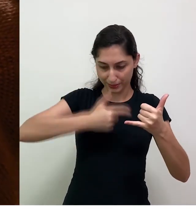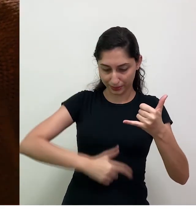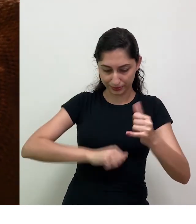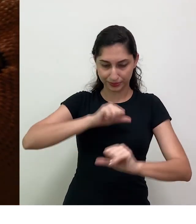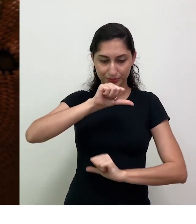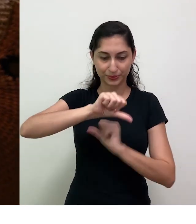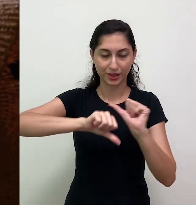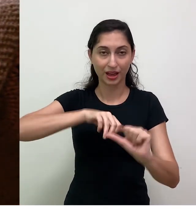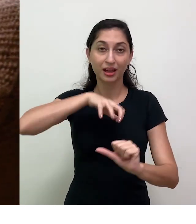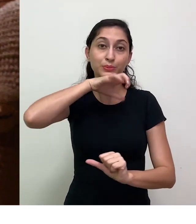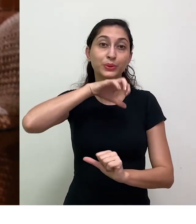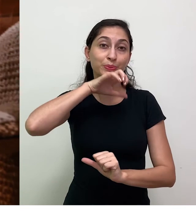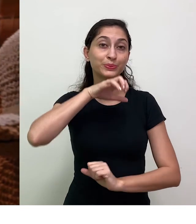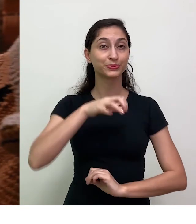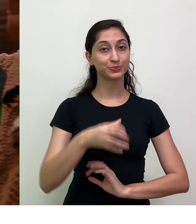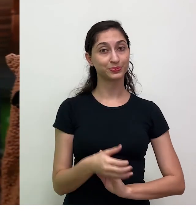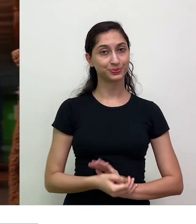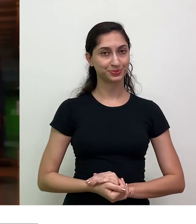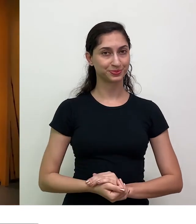bichos.